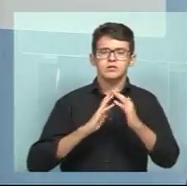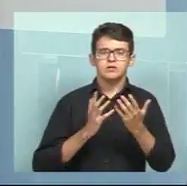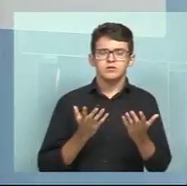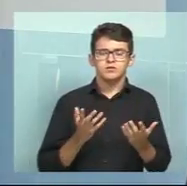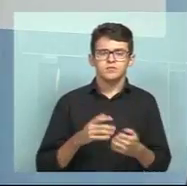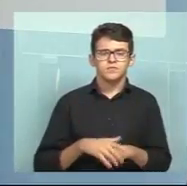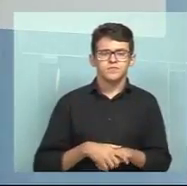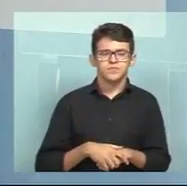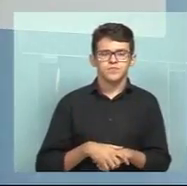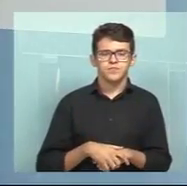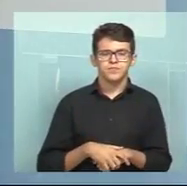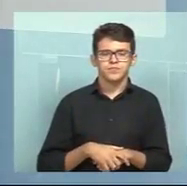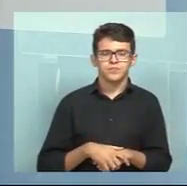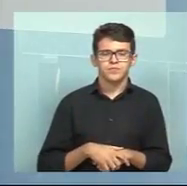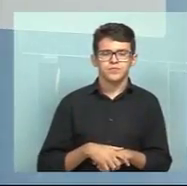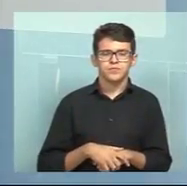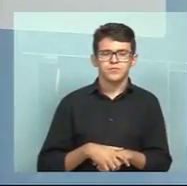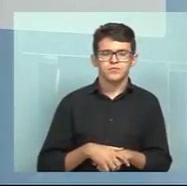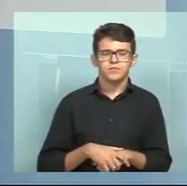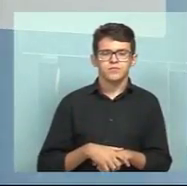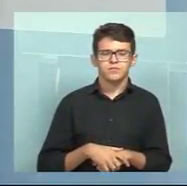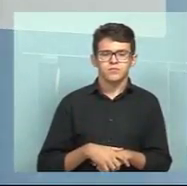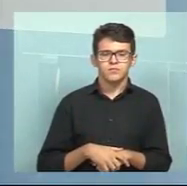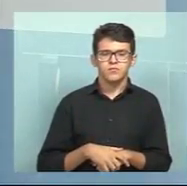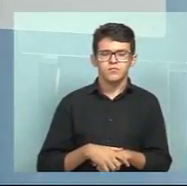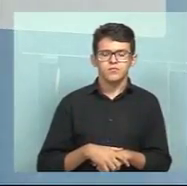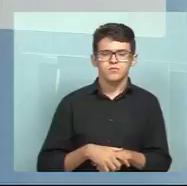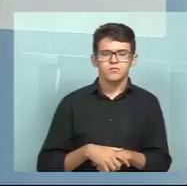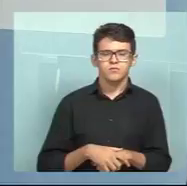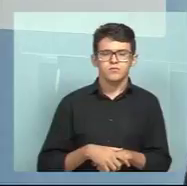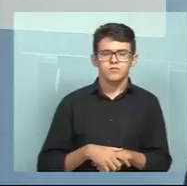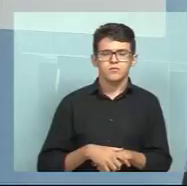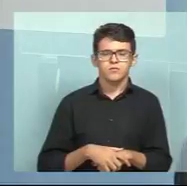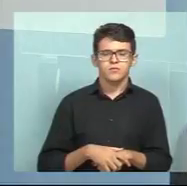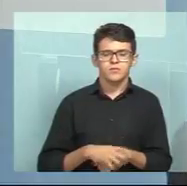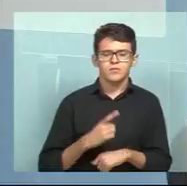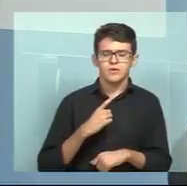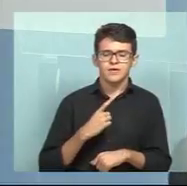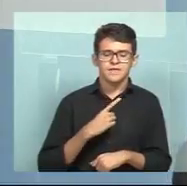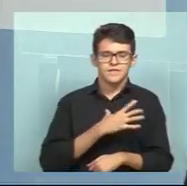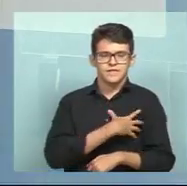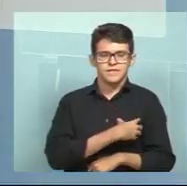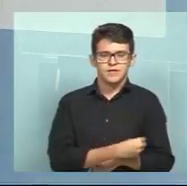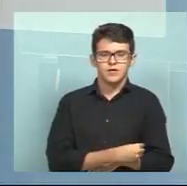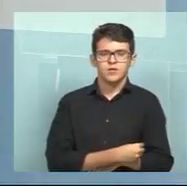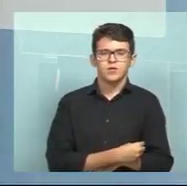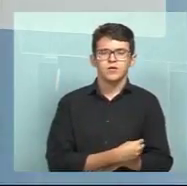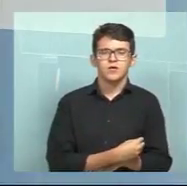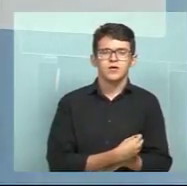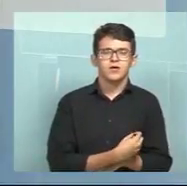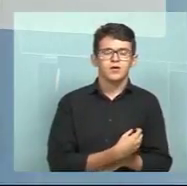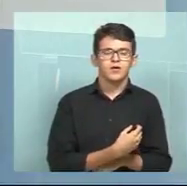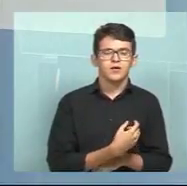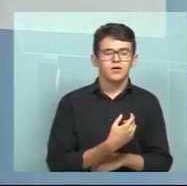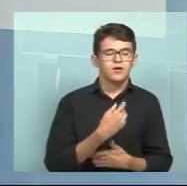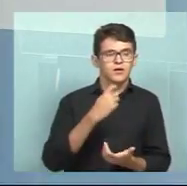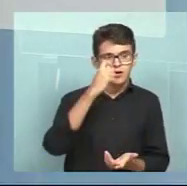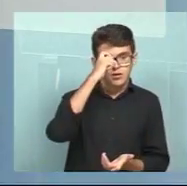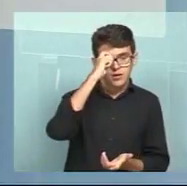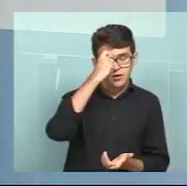Tinha os meninos mais moreninhos, e o mais novinho era bem lourinho, parecia aqueles anjos assim que a gente vê na Capela